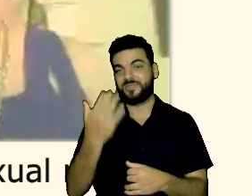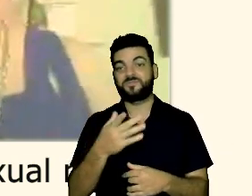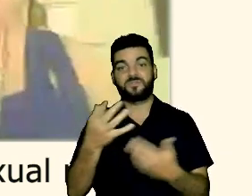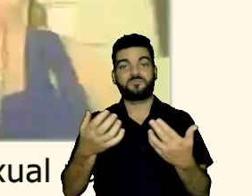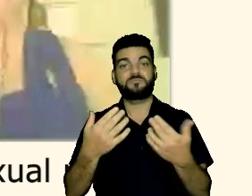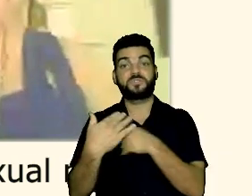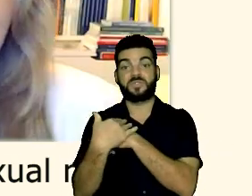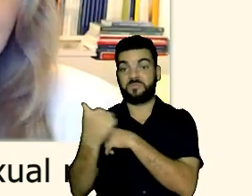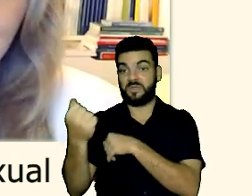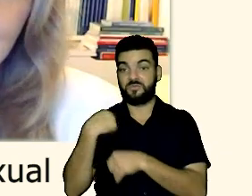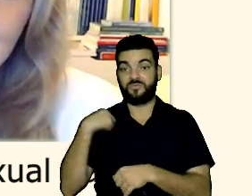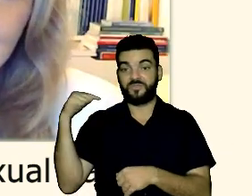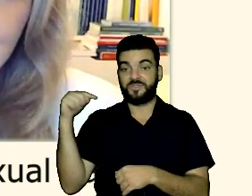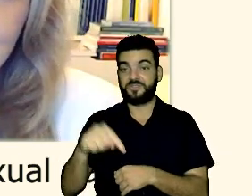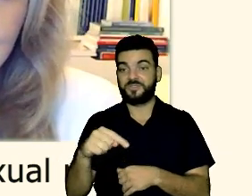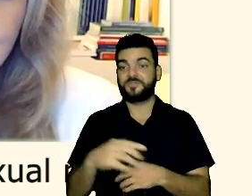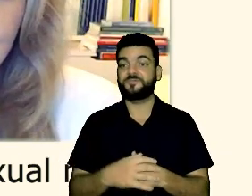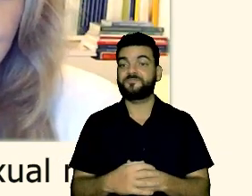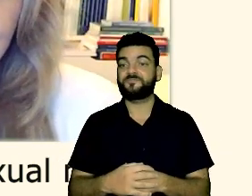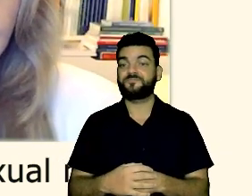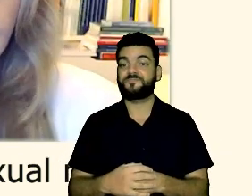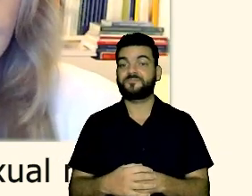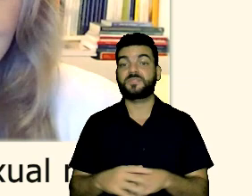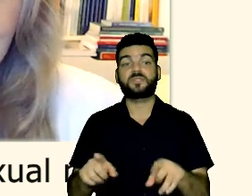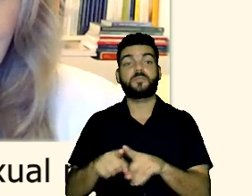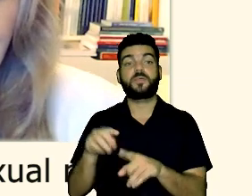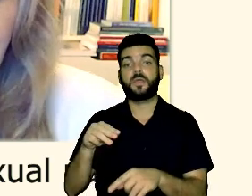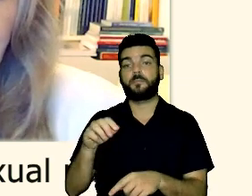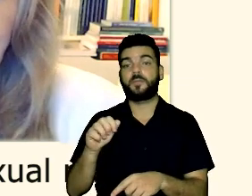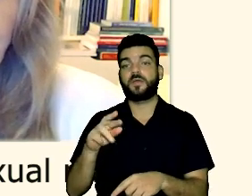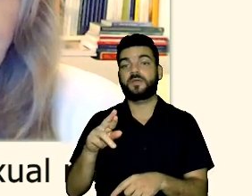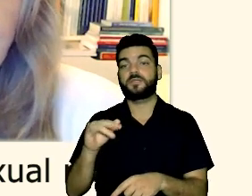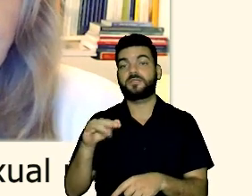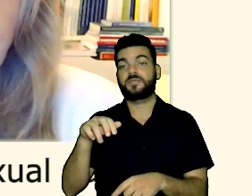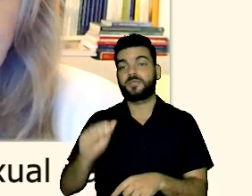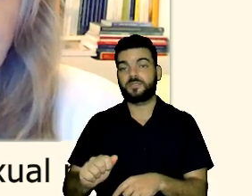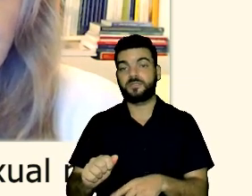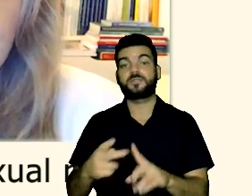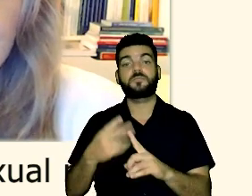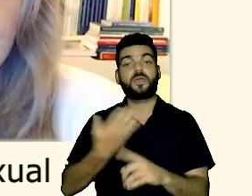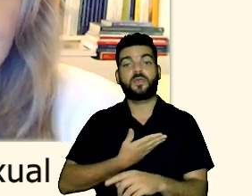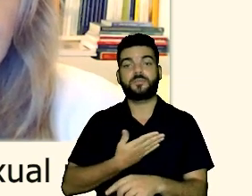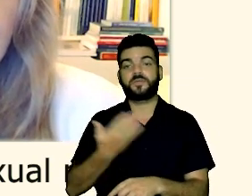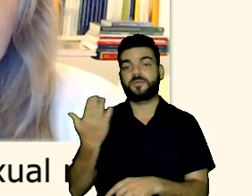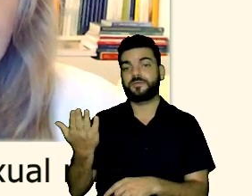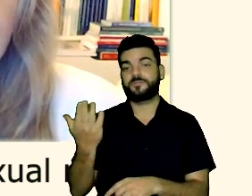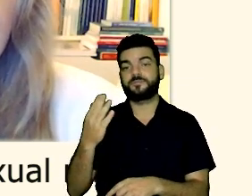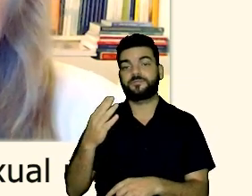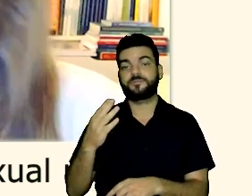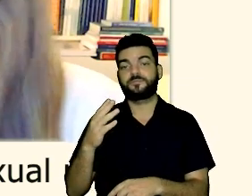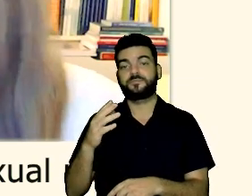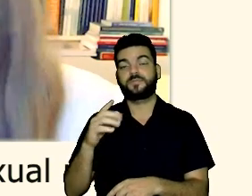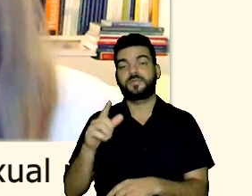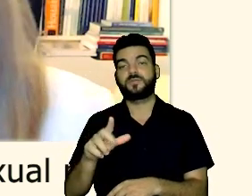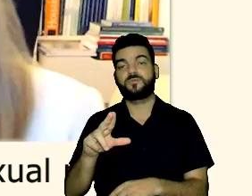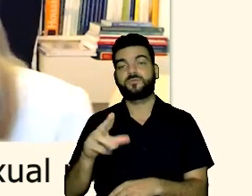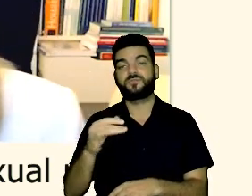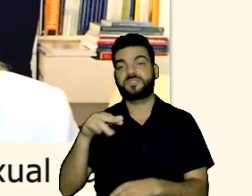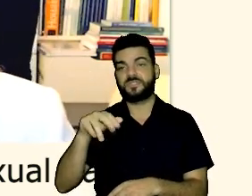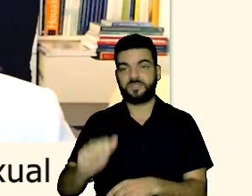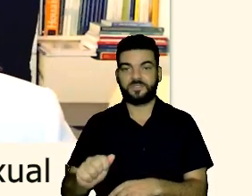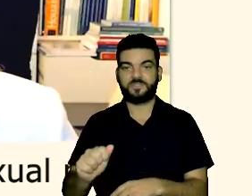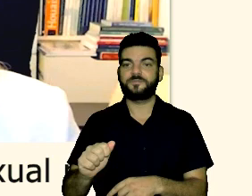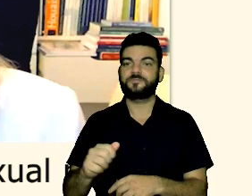doutora Thais, muito obrigada pela oportunidade, a doutora Mariana que estará conosco, a colega,